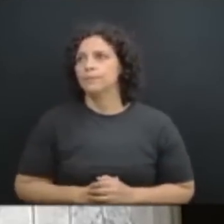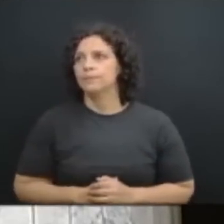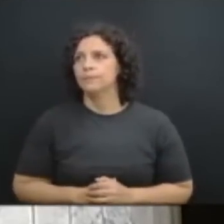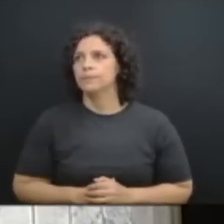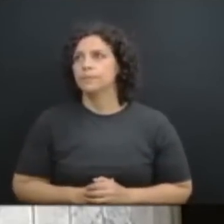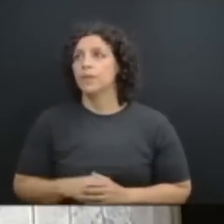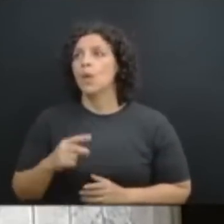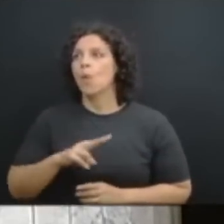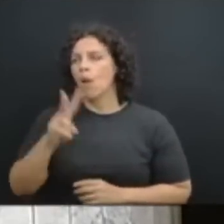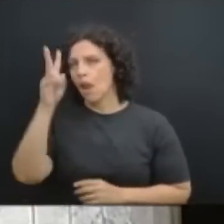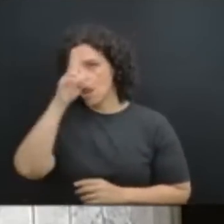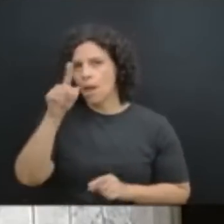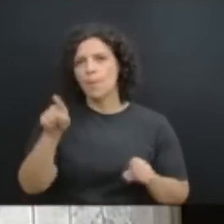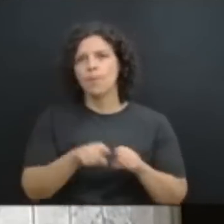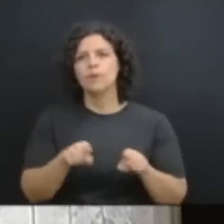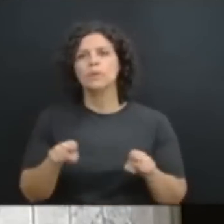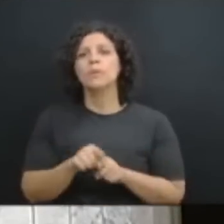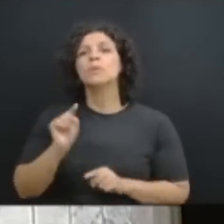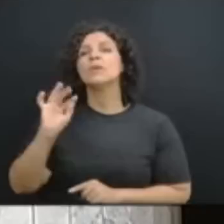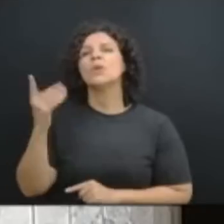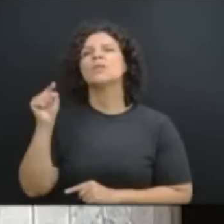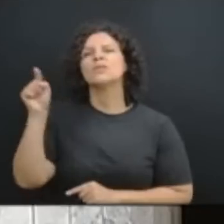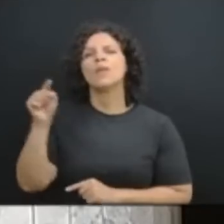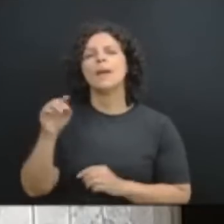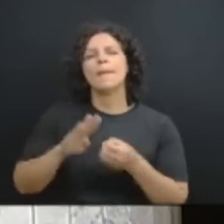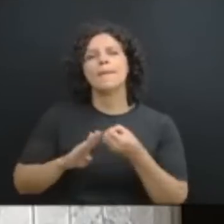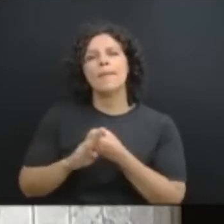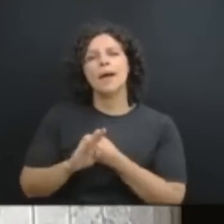Eu lembro aqui o caso do Alto da Glória.